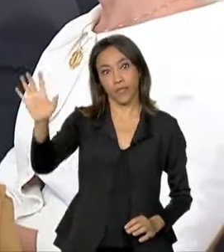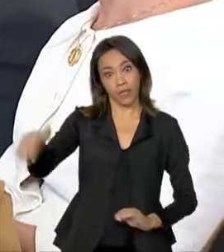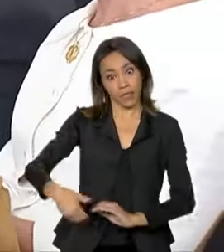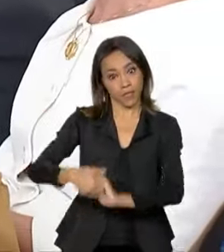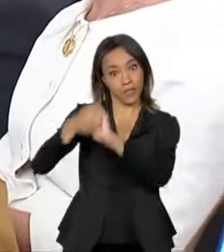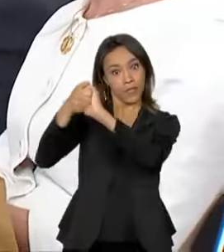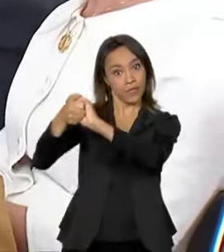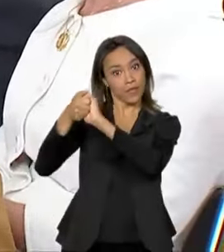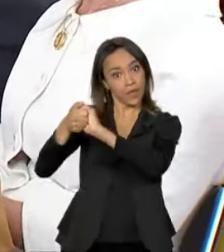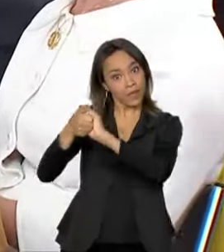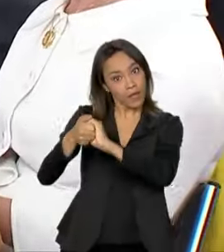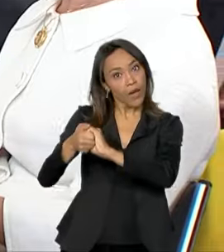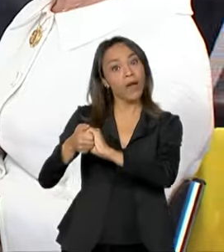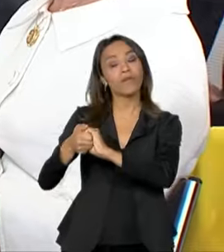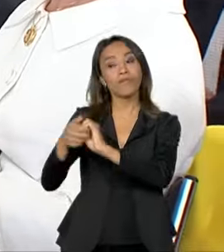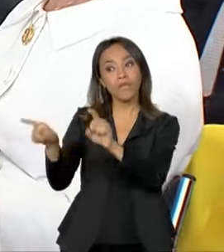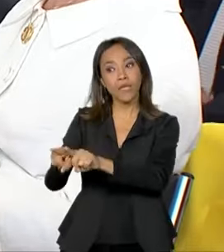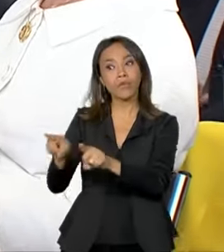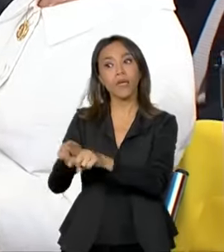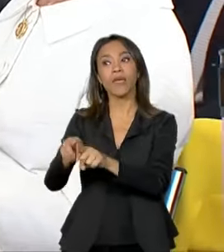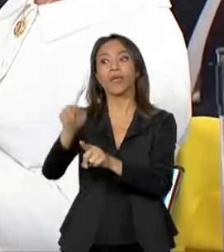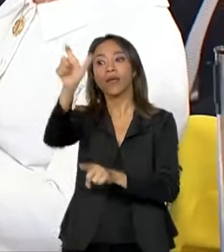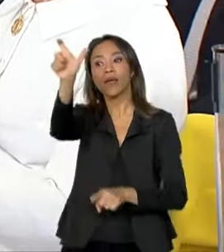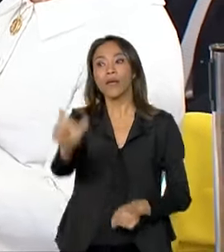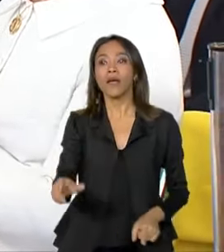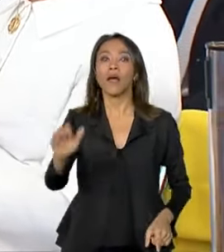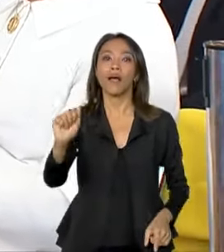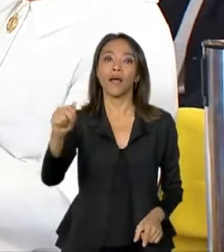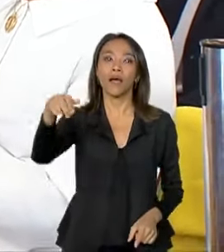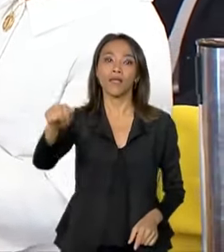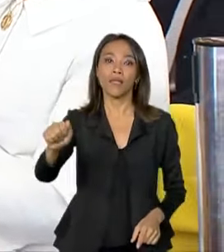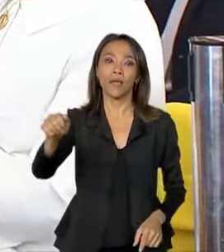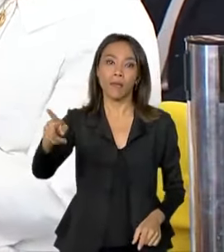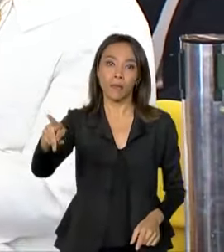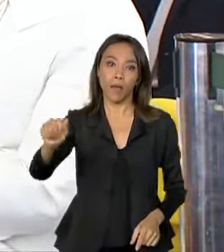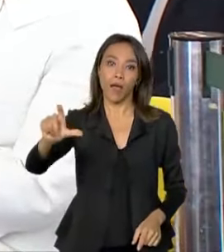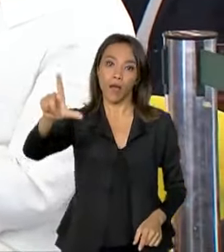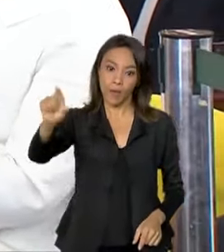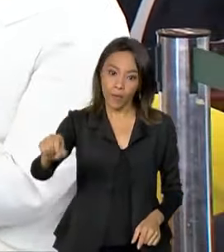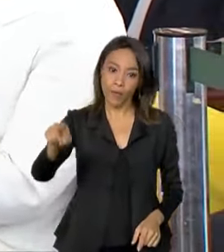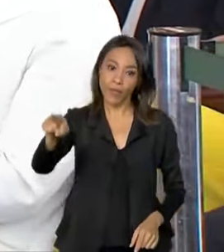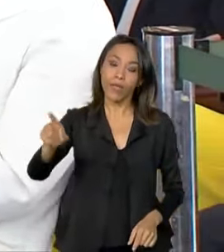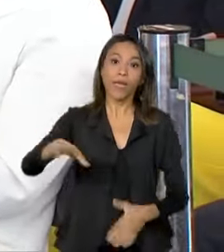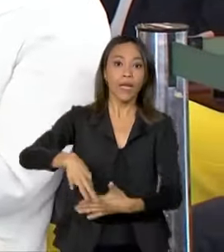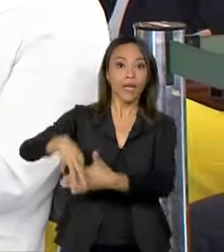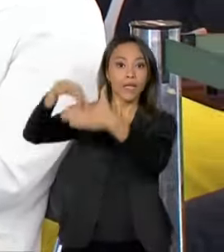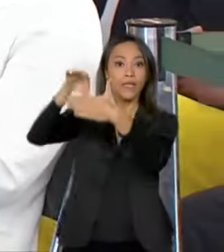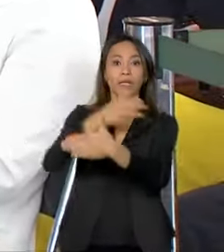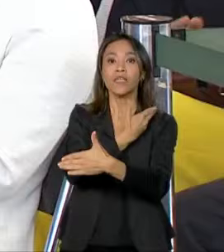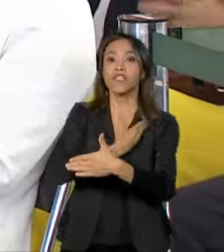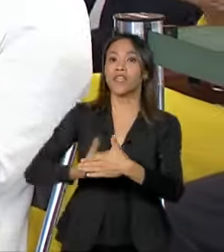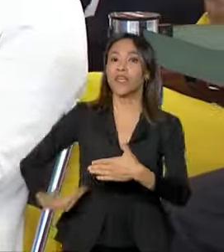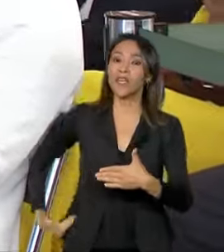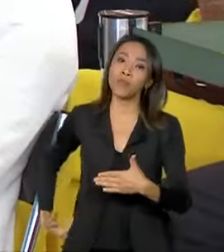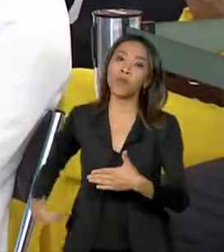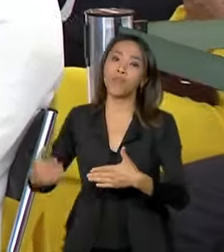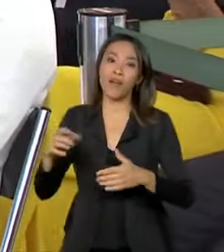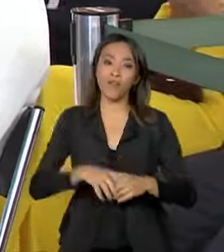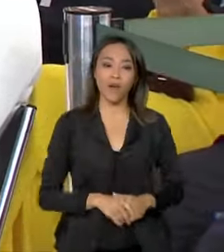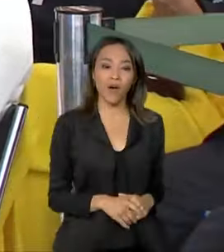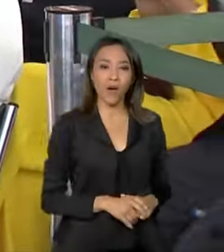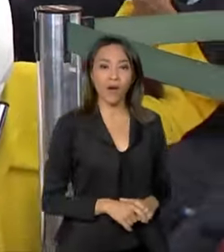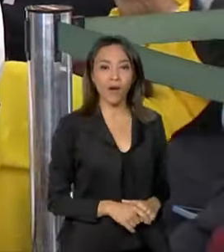saudar igualmente a Ana Paula Lima, que está aqui, vice-líder do seu governo, que divide com o Zé